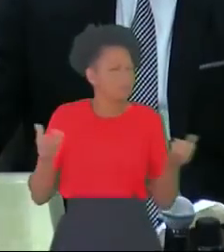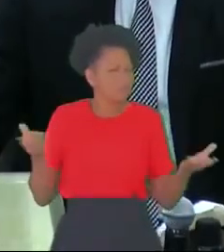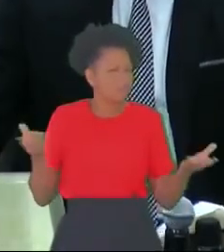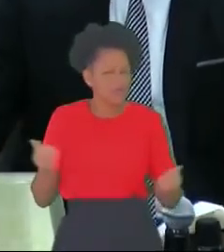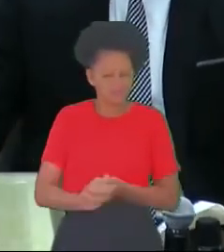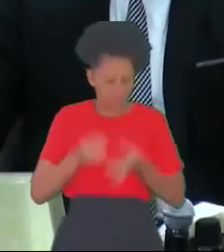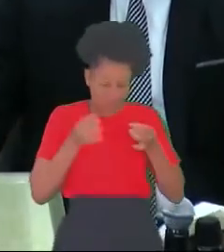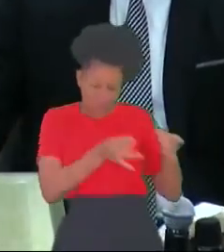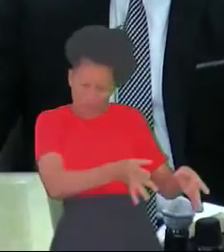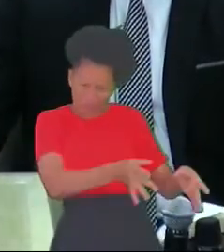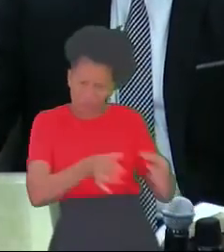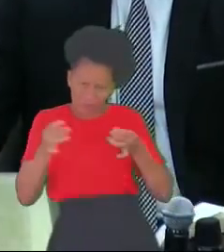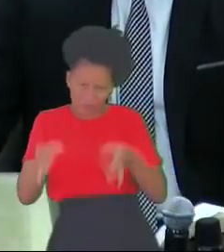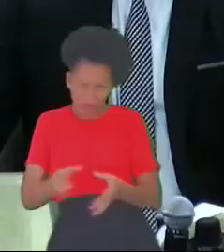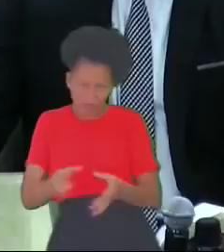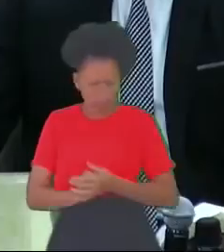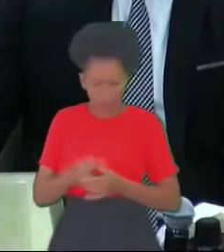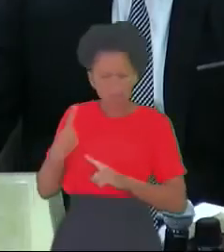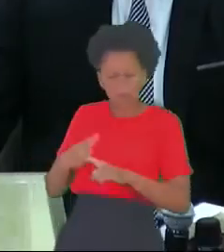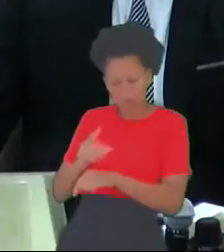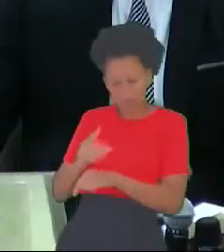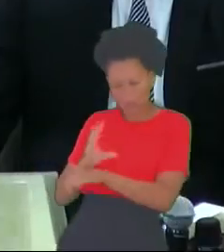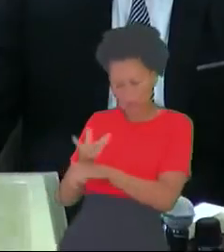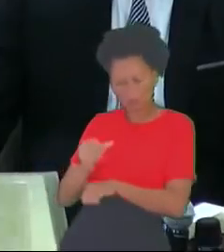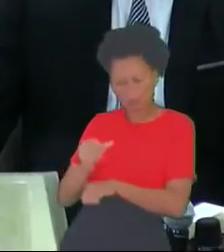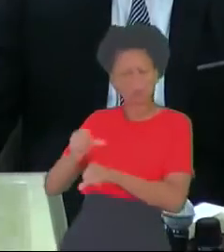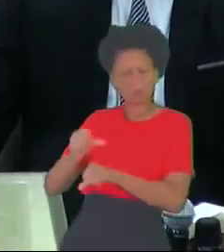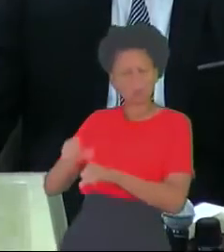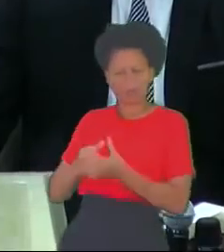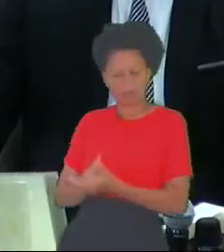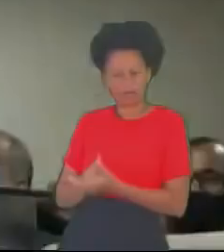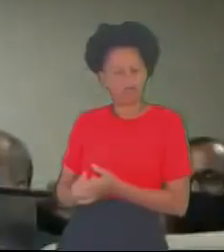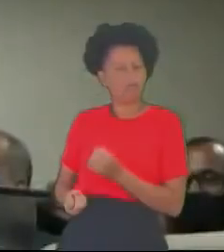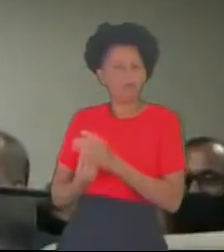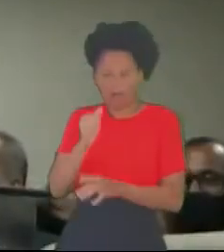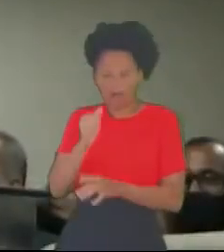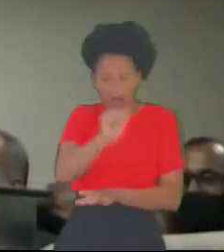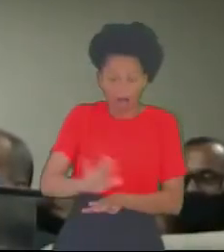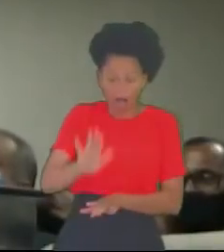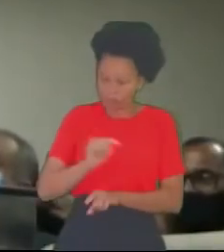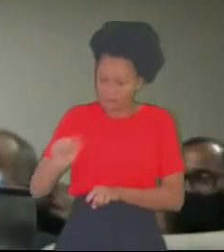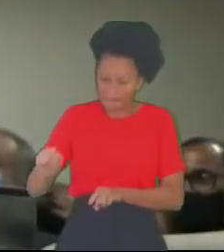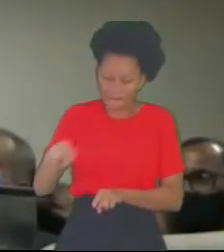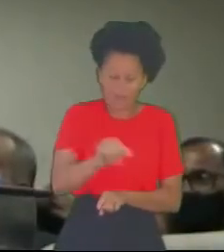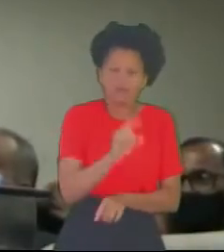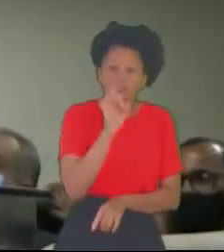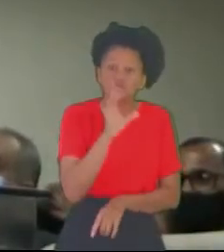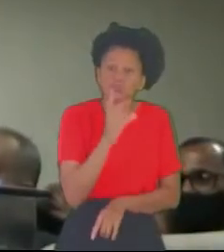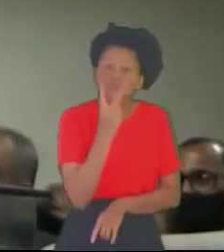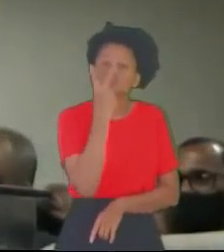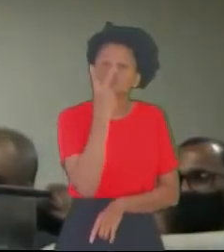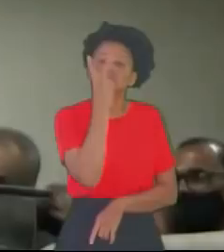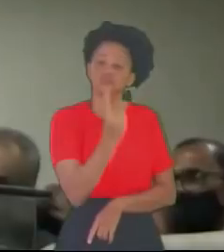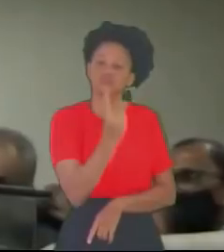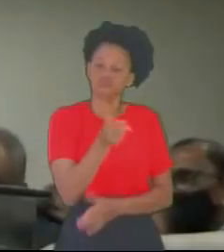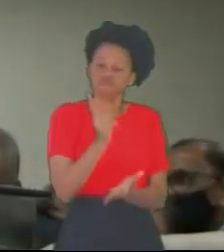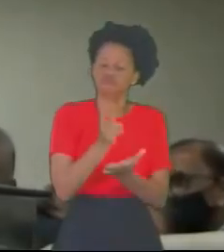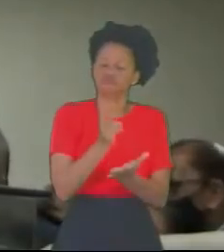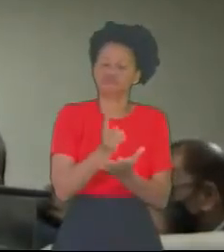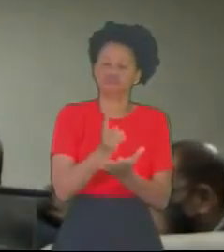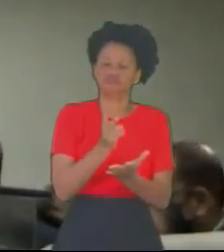a sua igreja por acaso? Não. E por que as 7 igrejas da Ásia, das 7, só 2 estavam